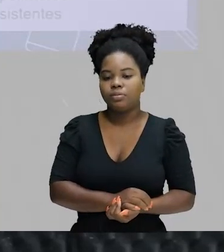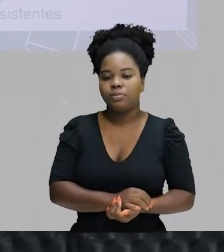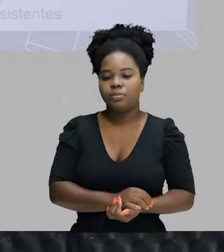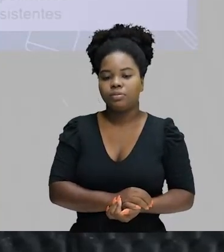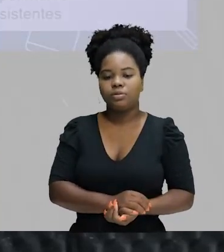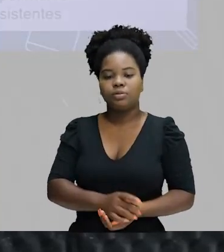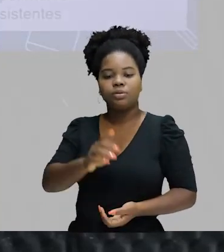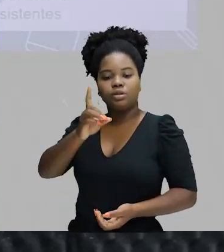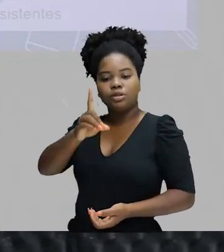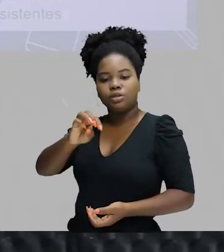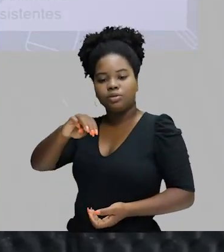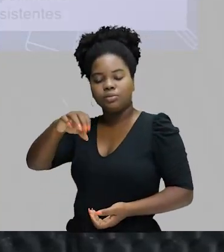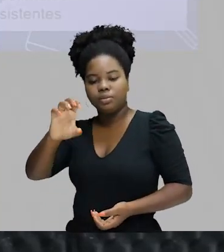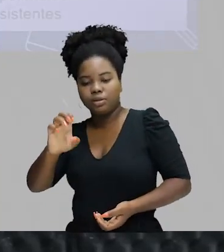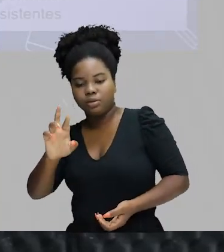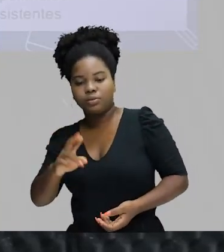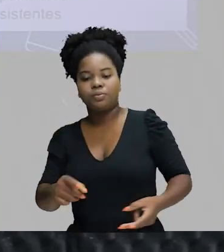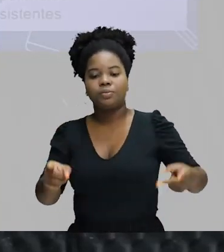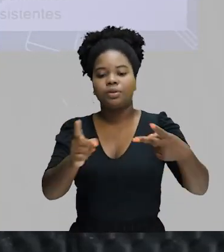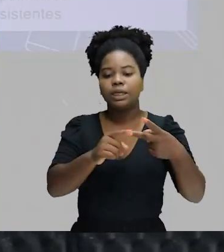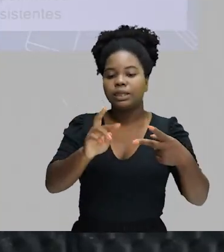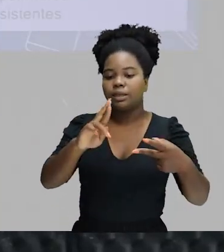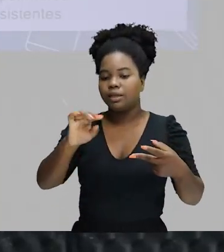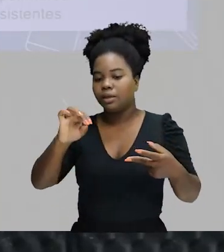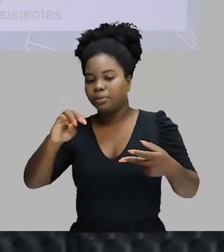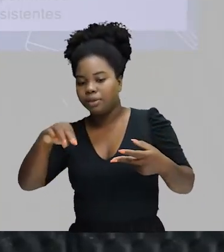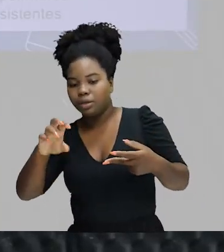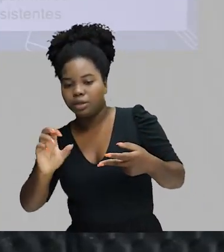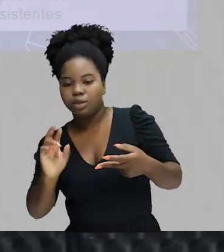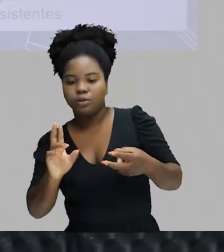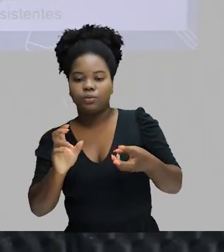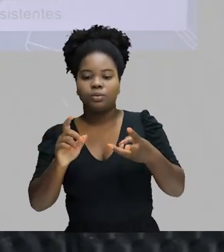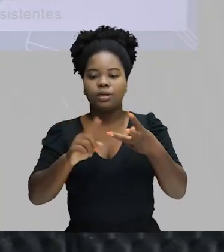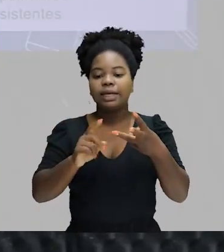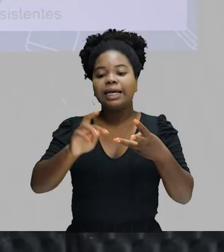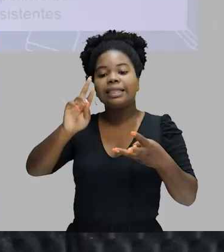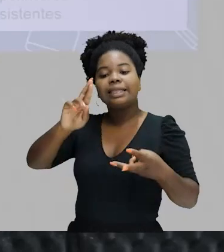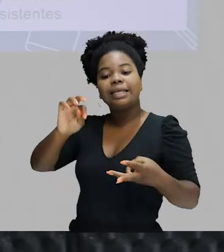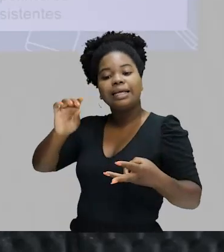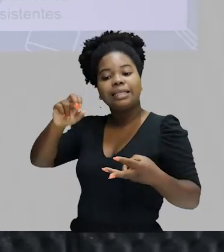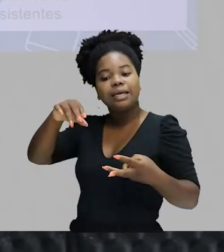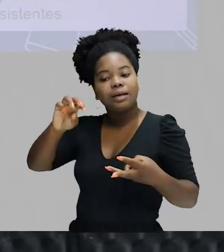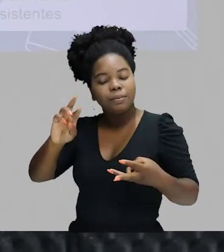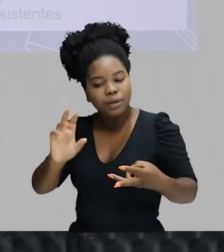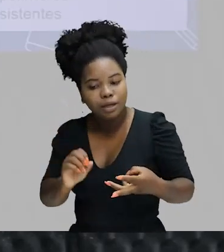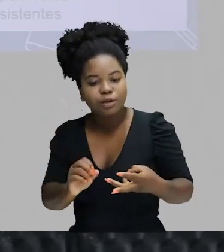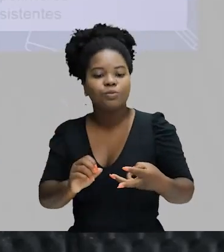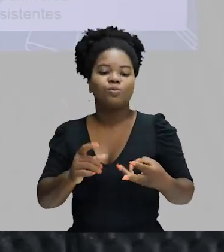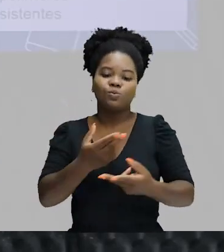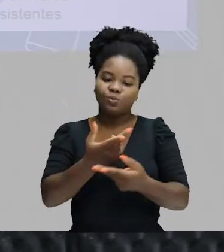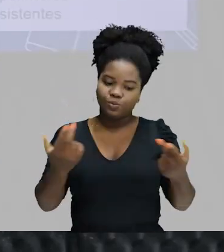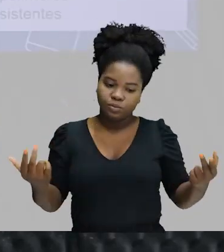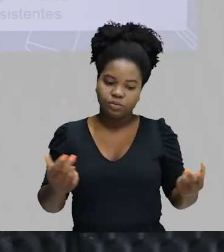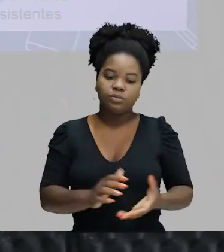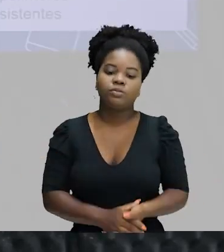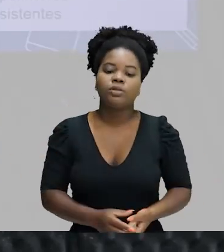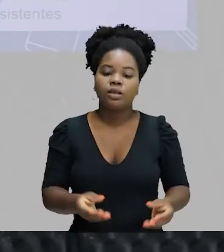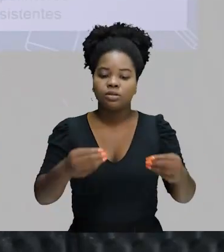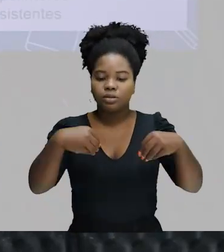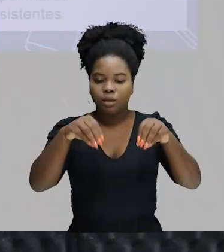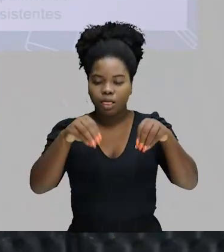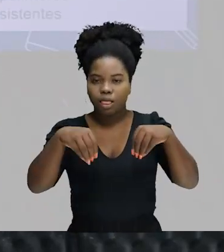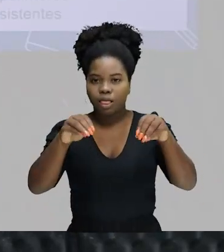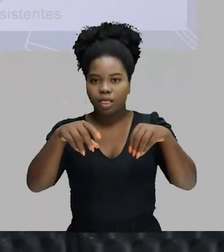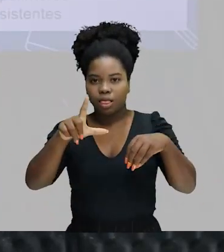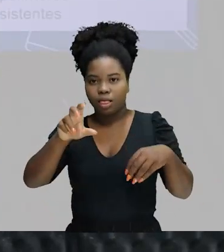tetrâmero, a união de 4 monômeros e vários, vamos ter o polímero. Os polímeros são leves,